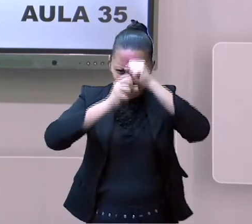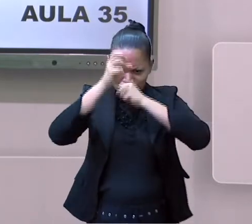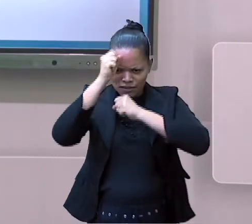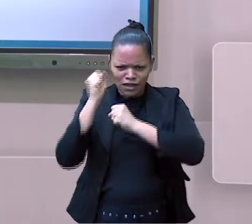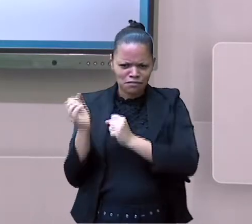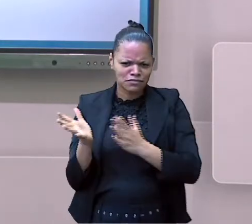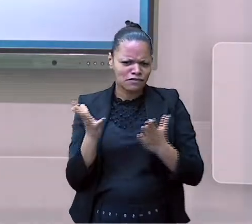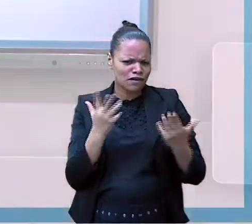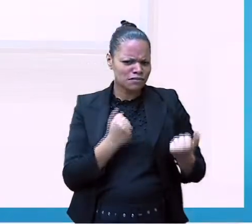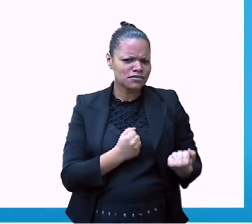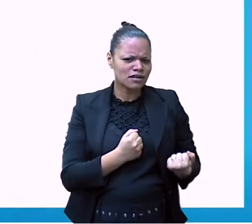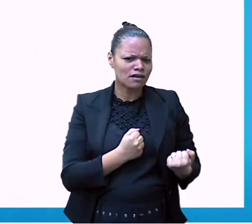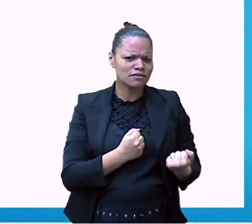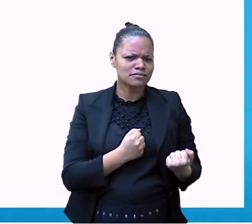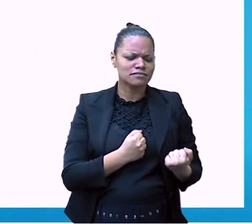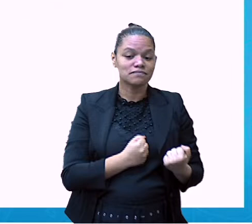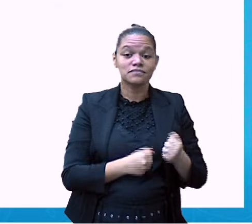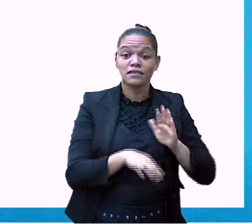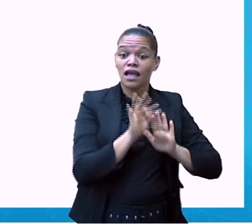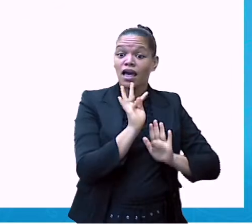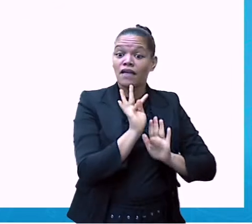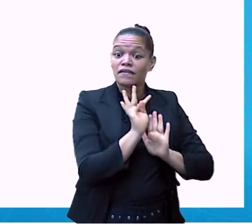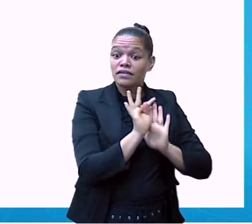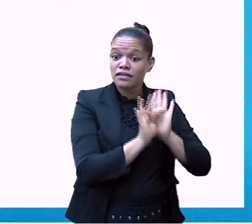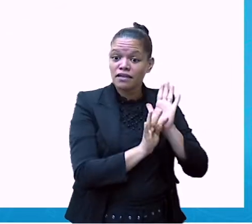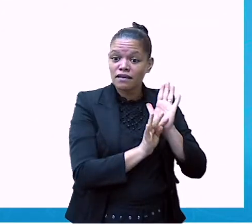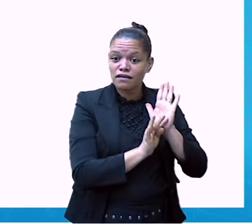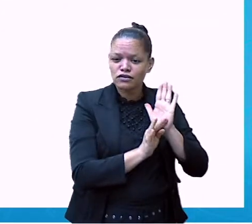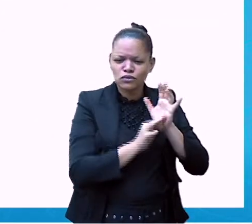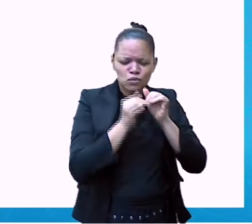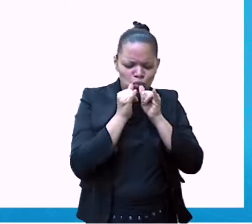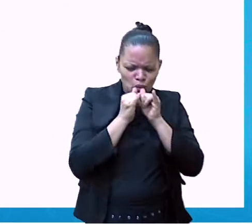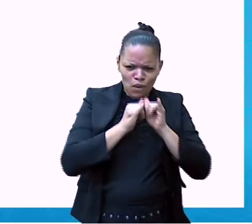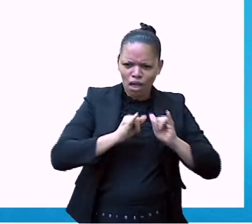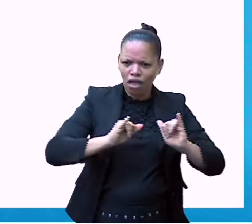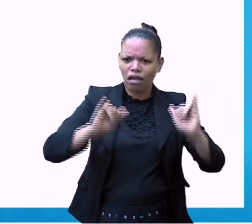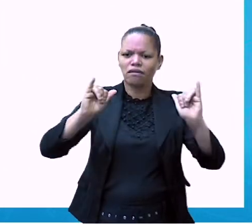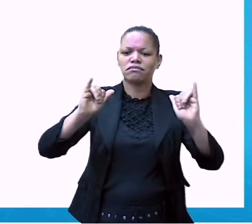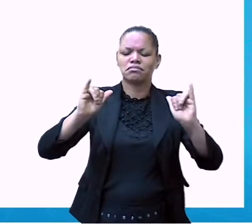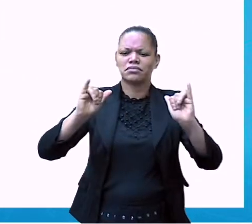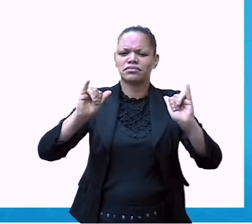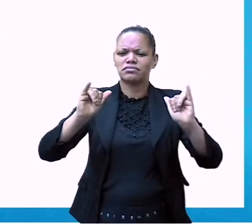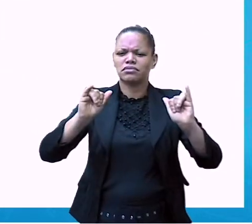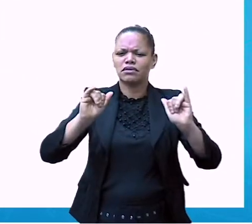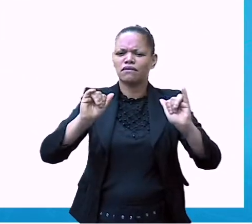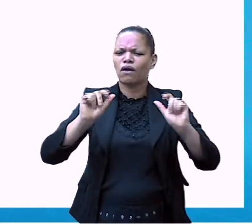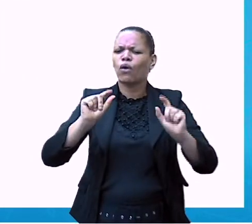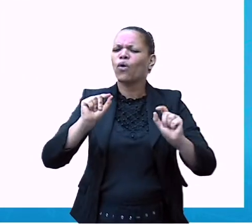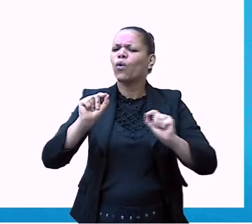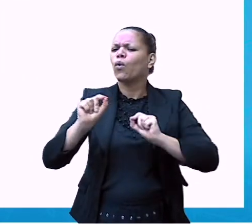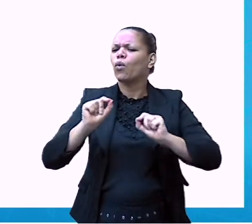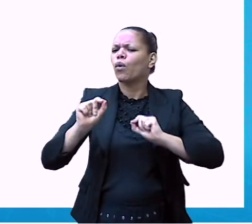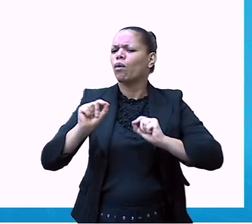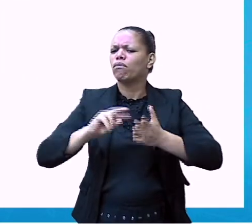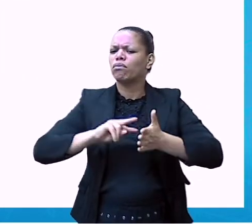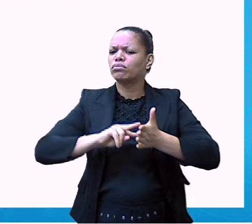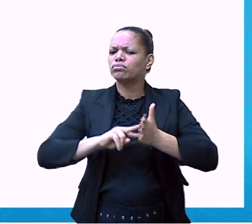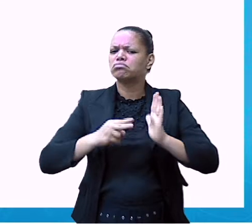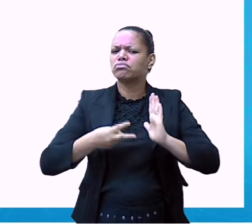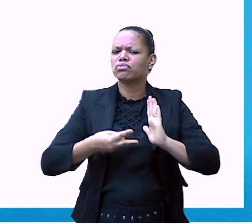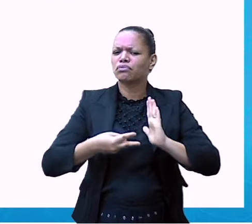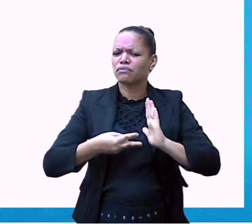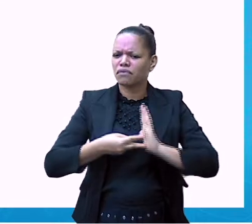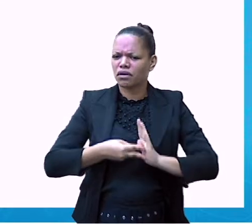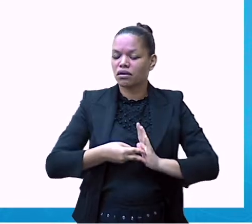lá? Texto informativo é a base do texto informativo.